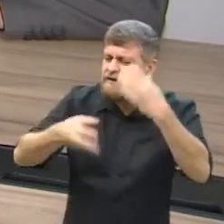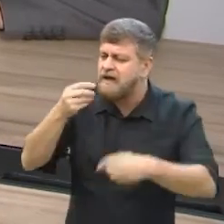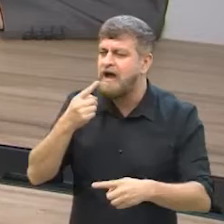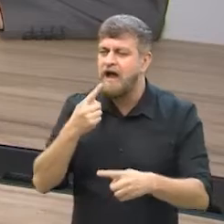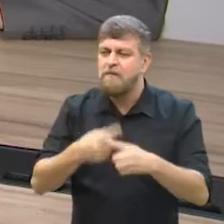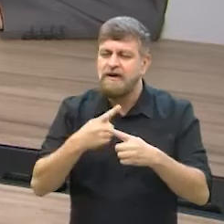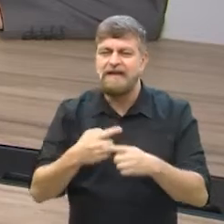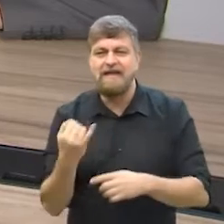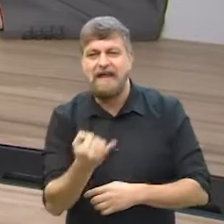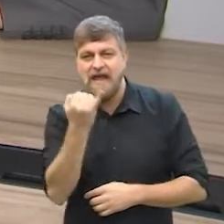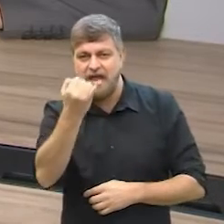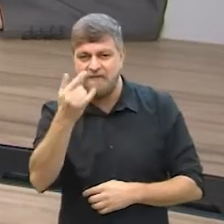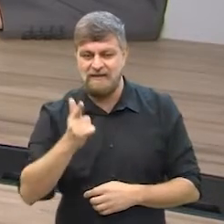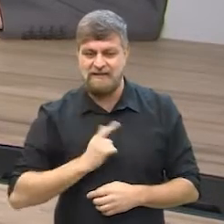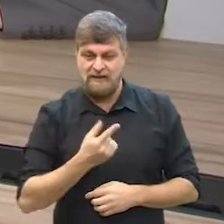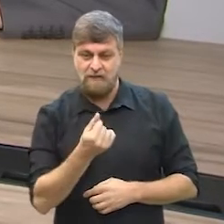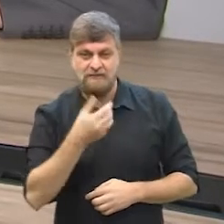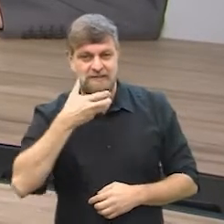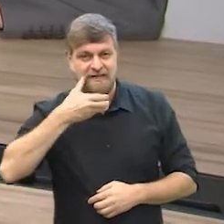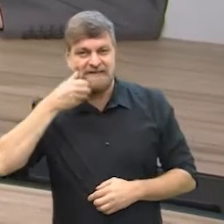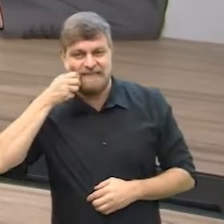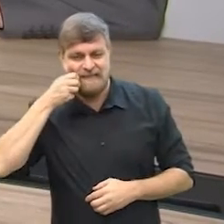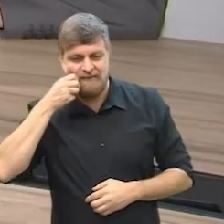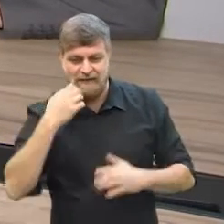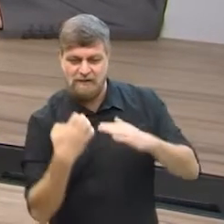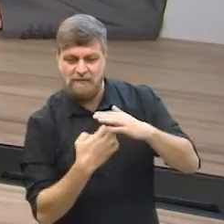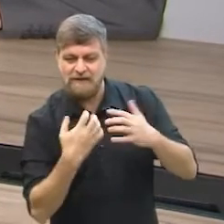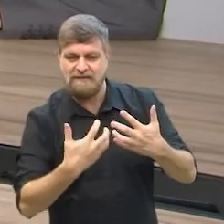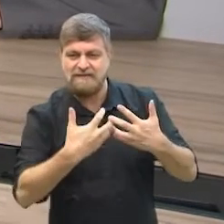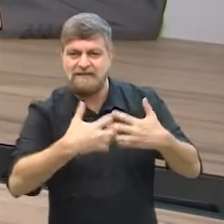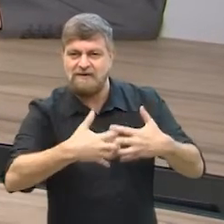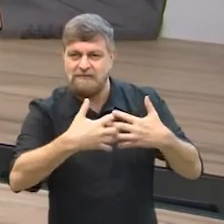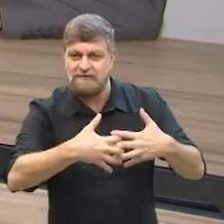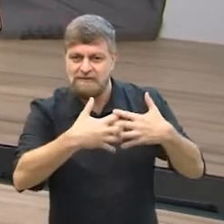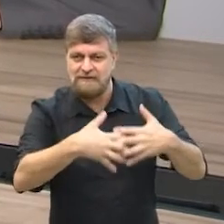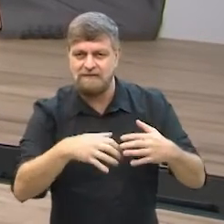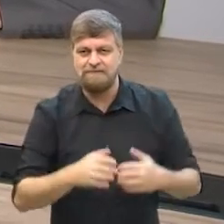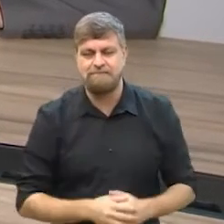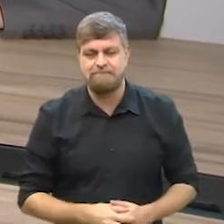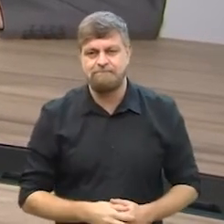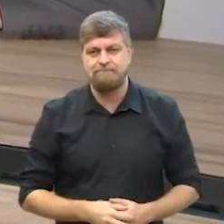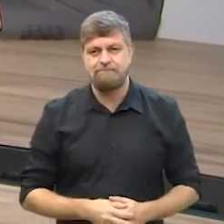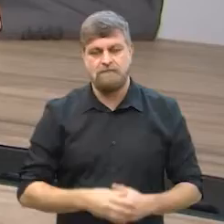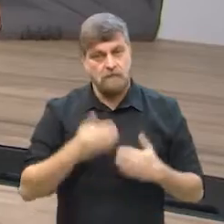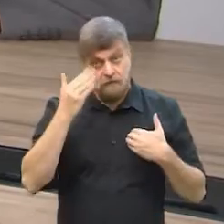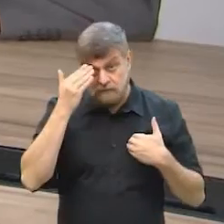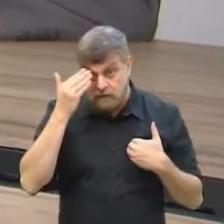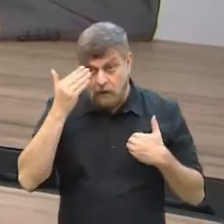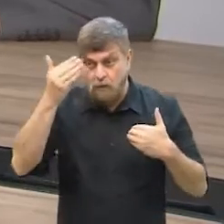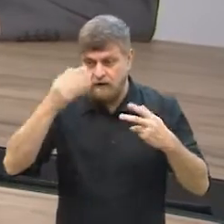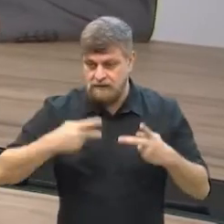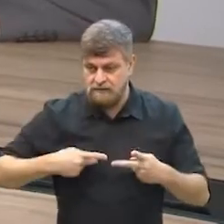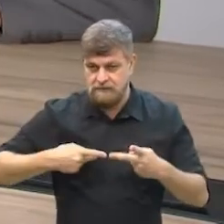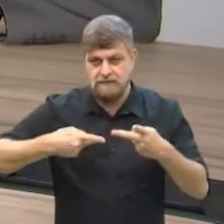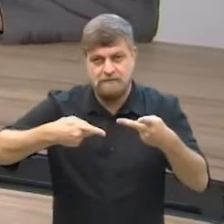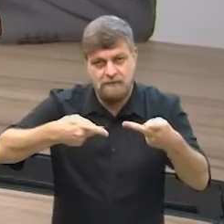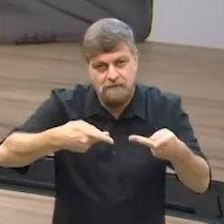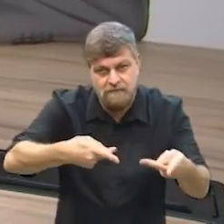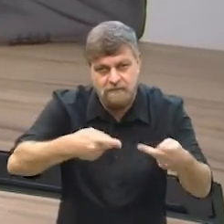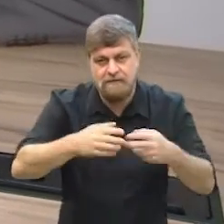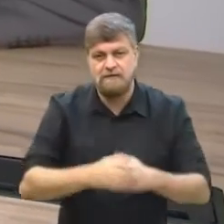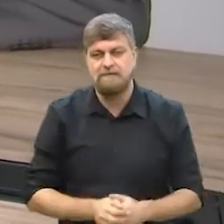que é tão importante ter a saúde financeira da empresa? Obrigado pela participação. Agradeço, Rubens, pelo